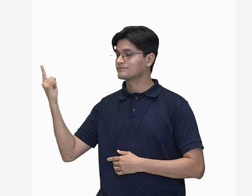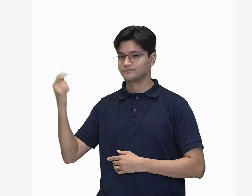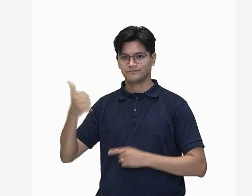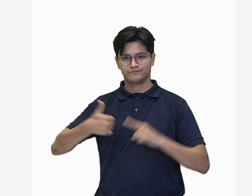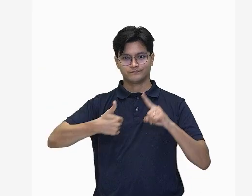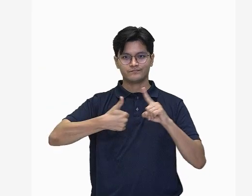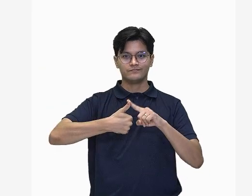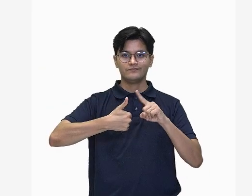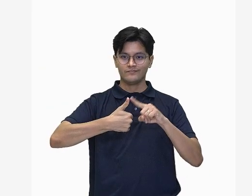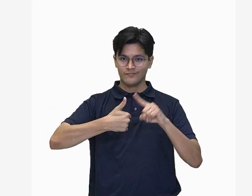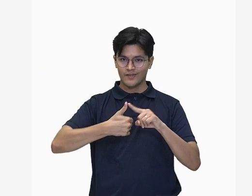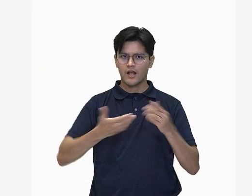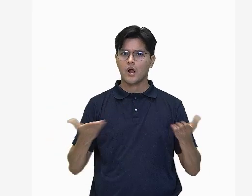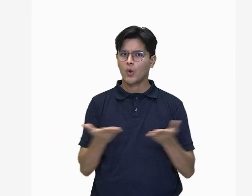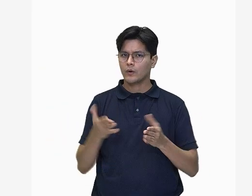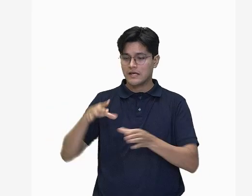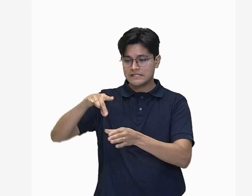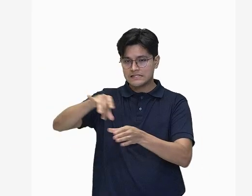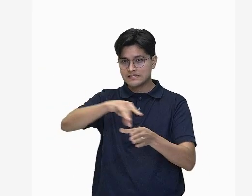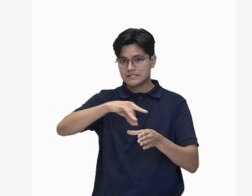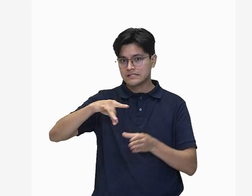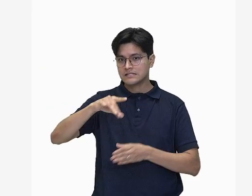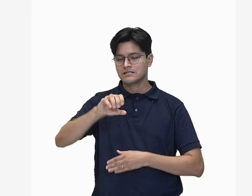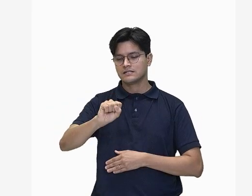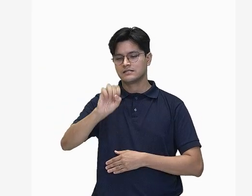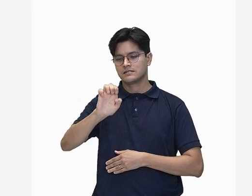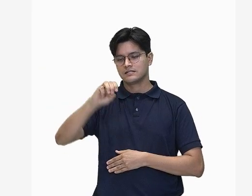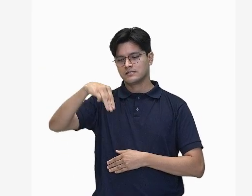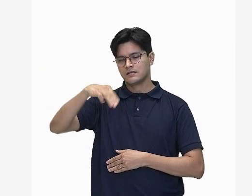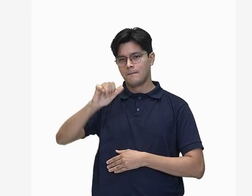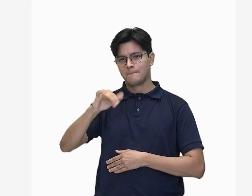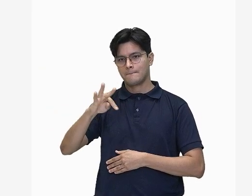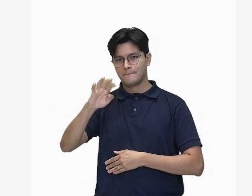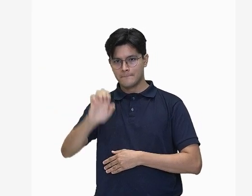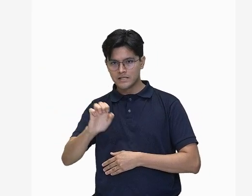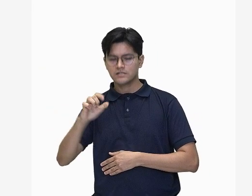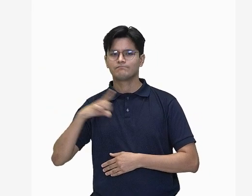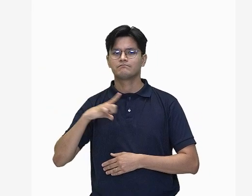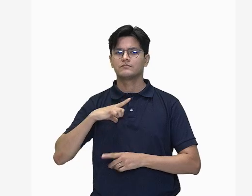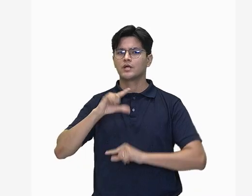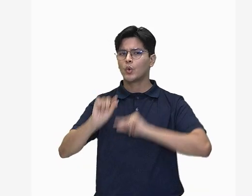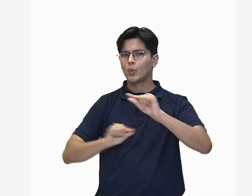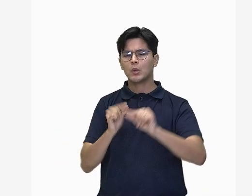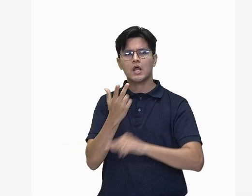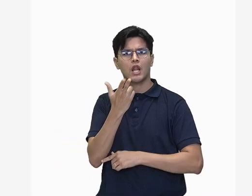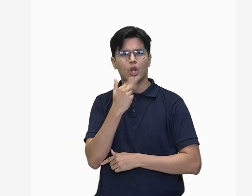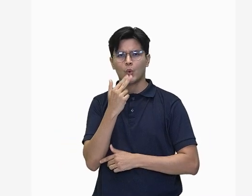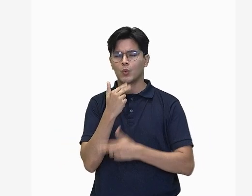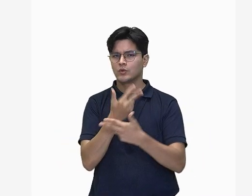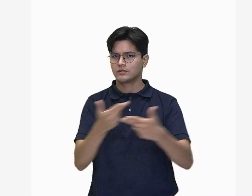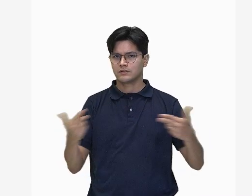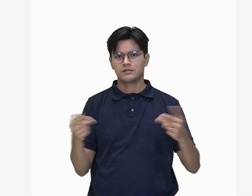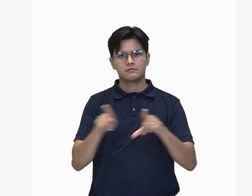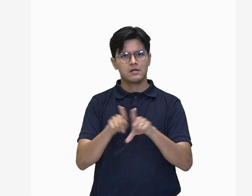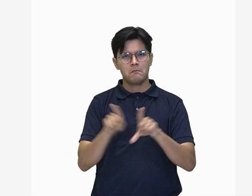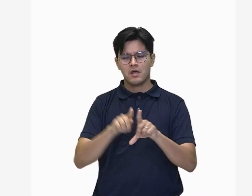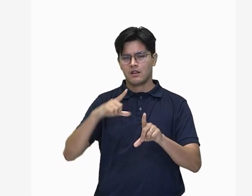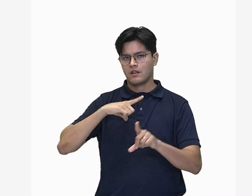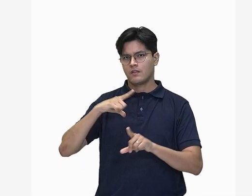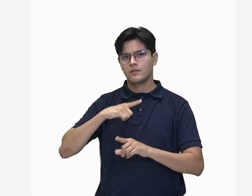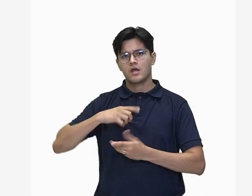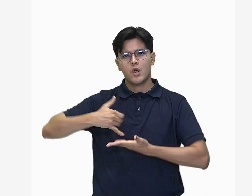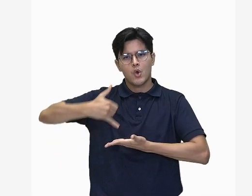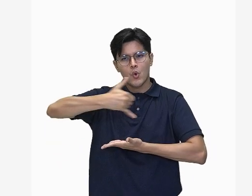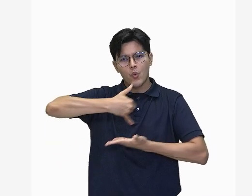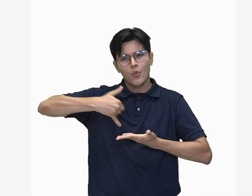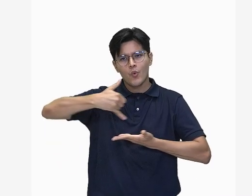planta, né? Agora, as sementes, elas são embriões ricos em nutrientes e frequentemente contêm óleos fixos e